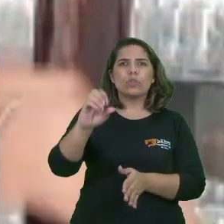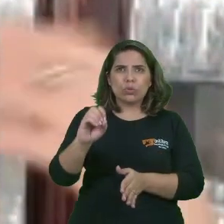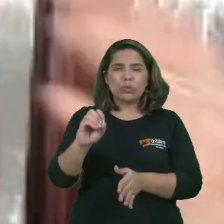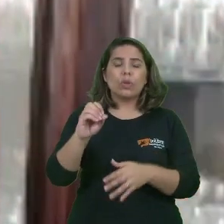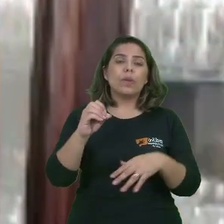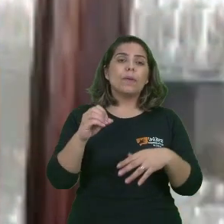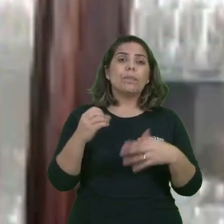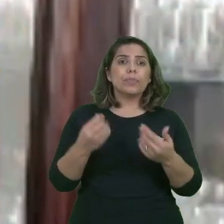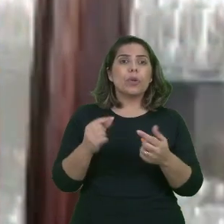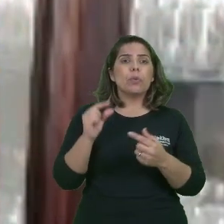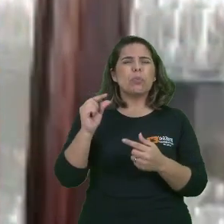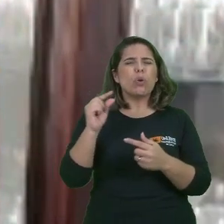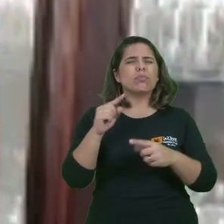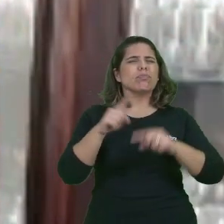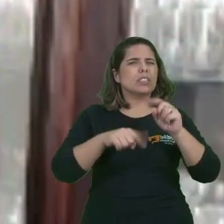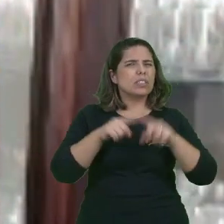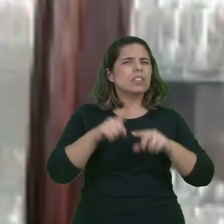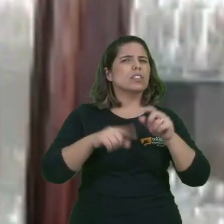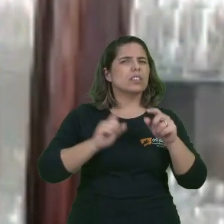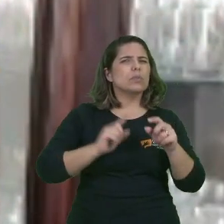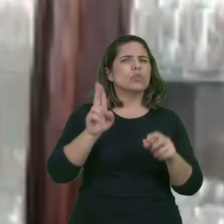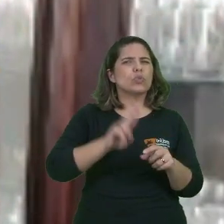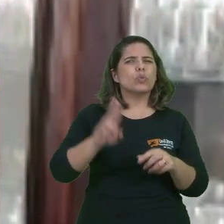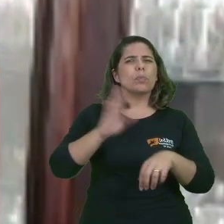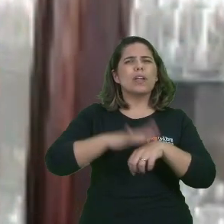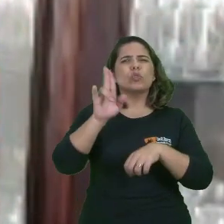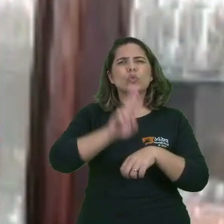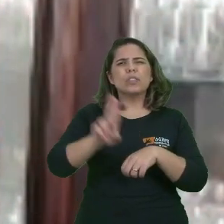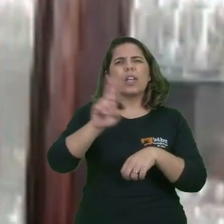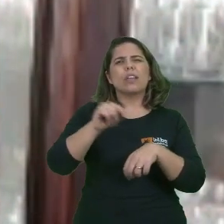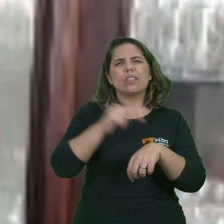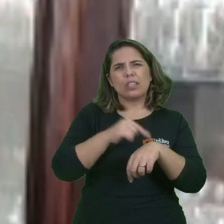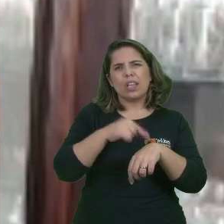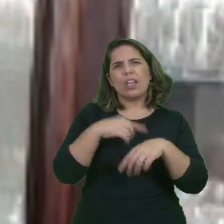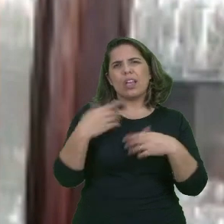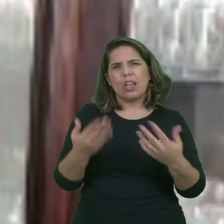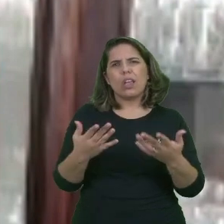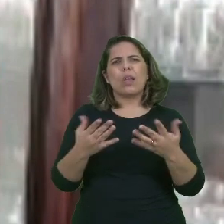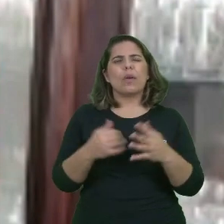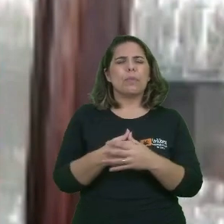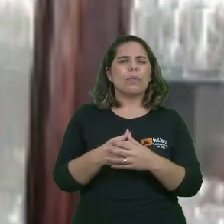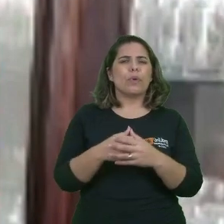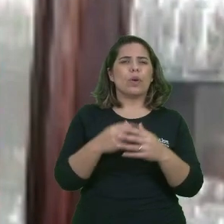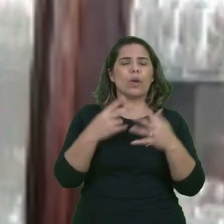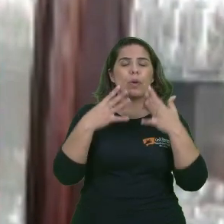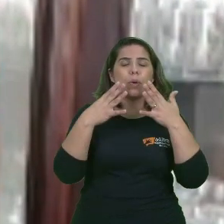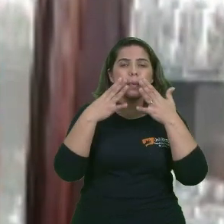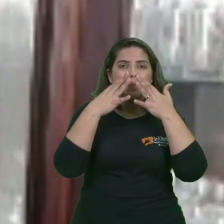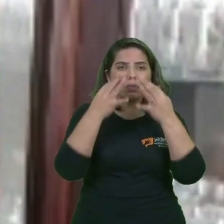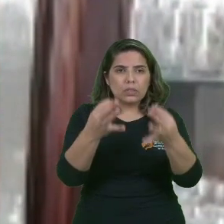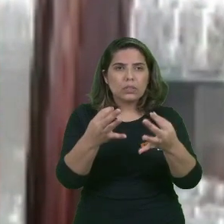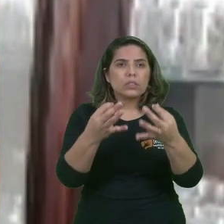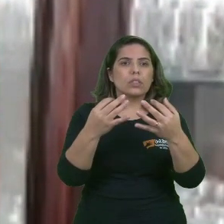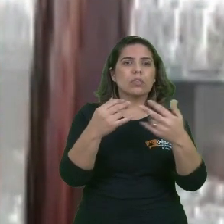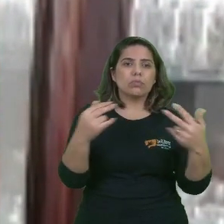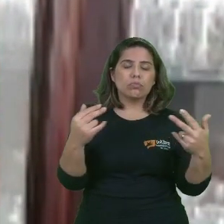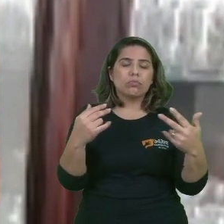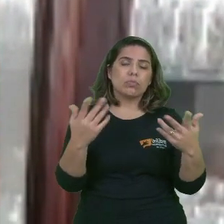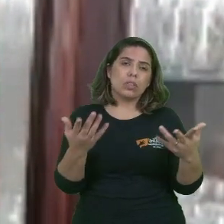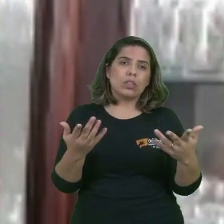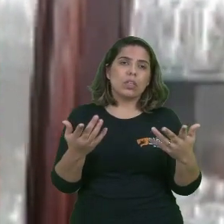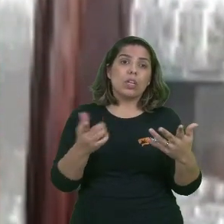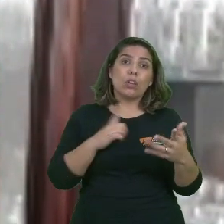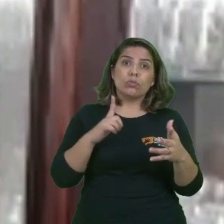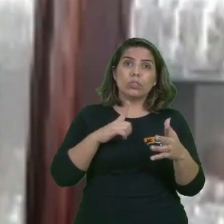um pouco dos instrumentos mais usados é previsto observação caso